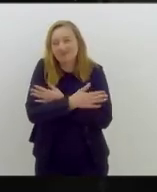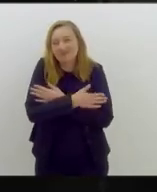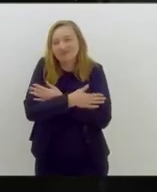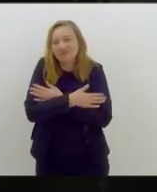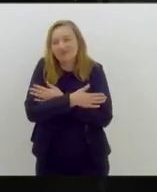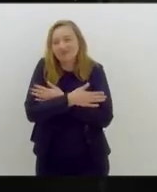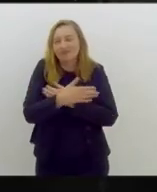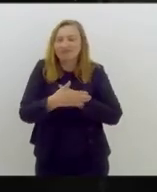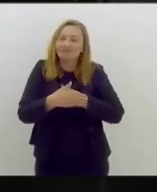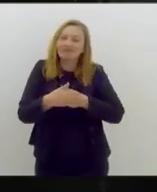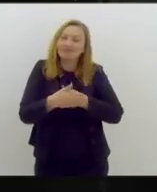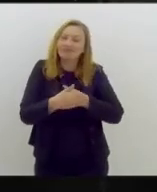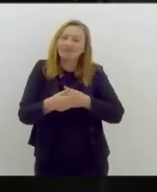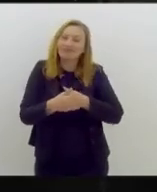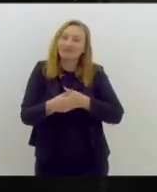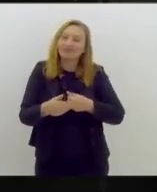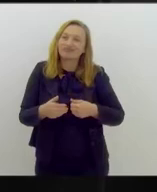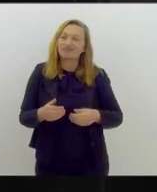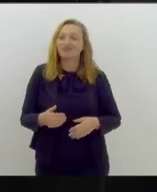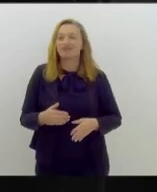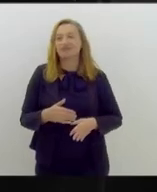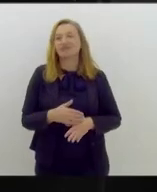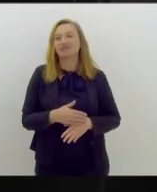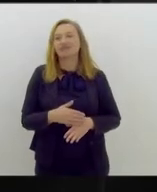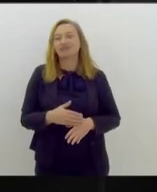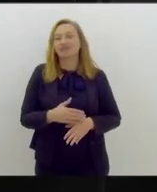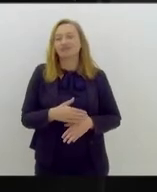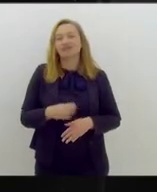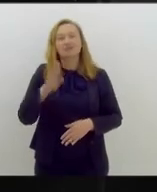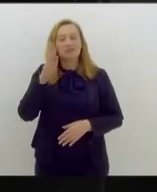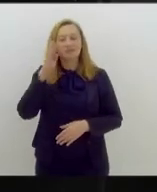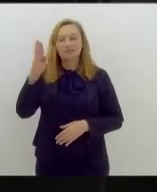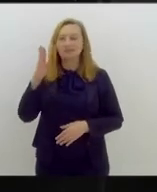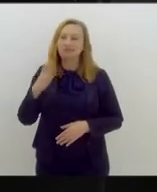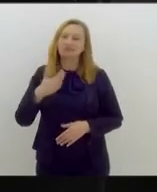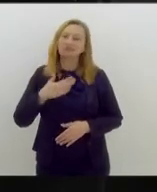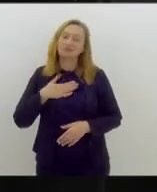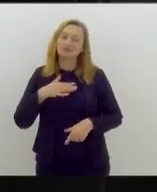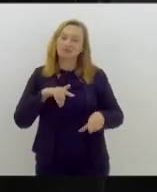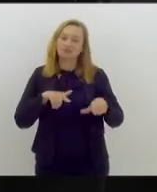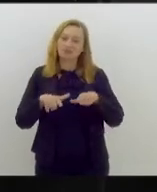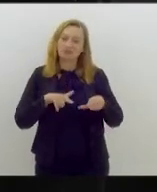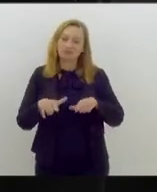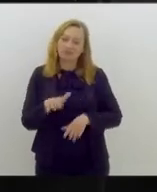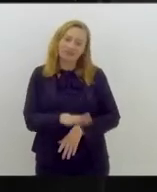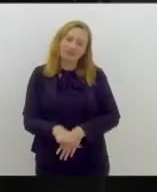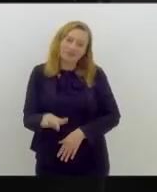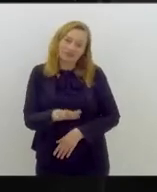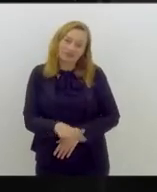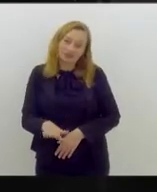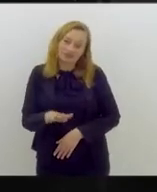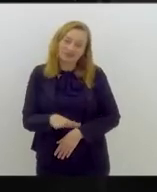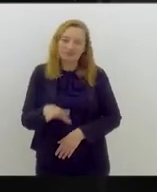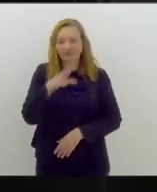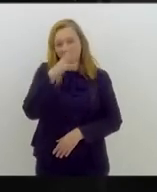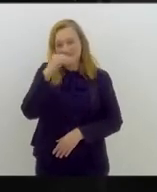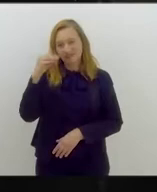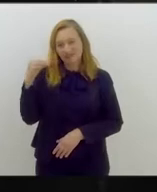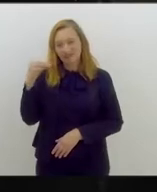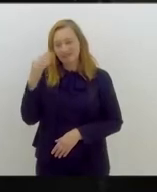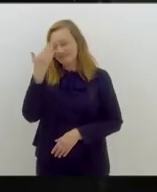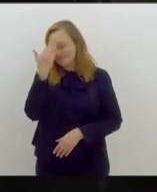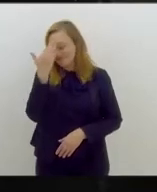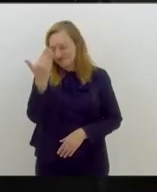afeto aqueles que são a bandeira principal do meu mandato que são as crianças e os adolescentes meu